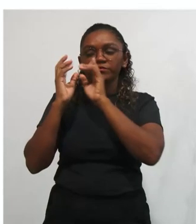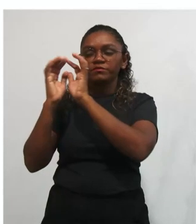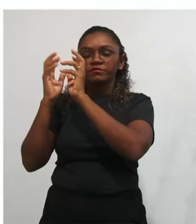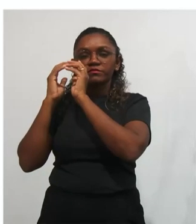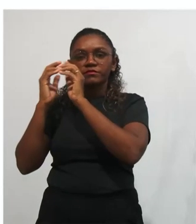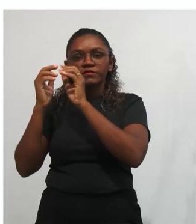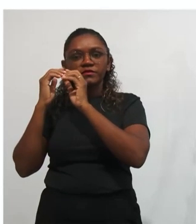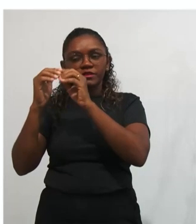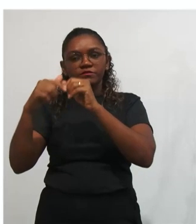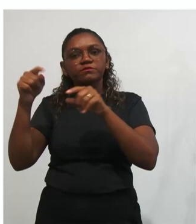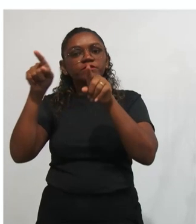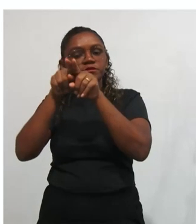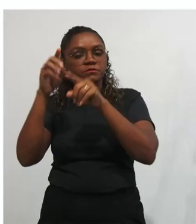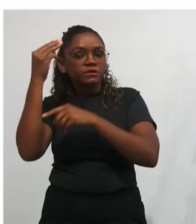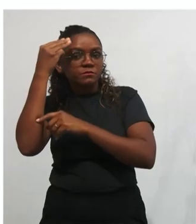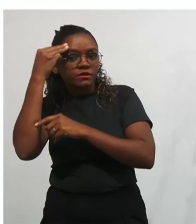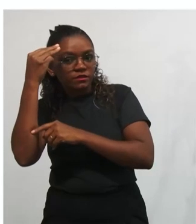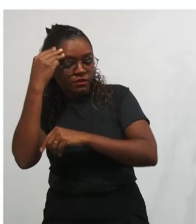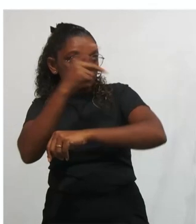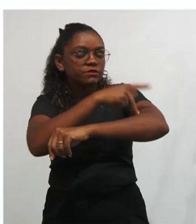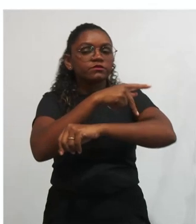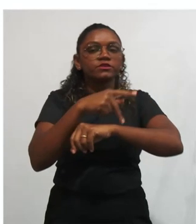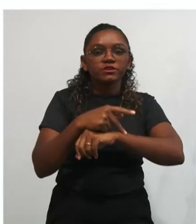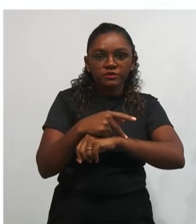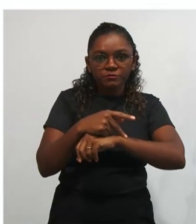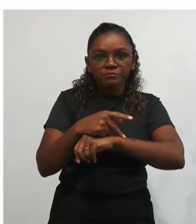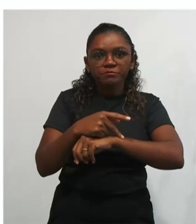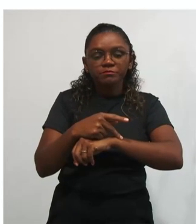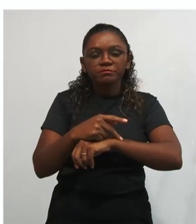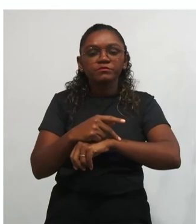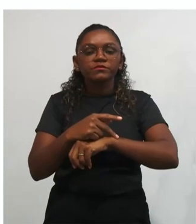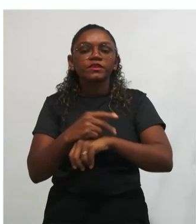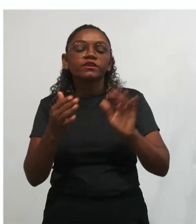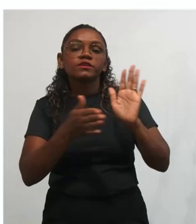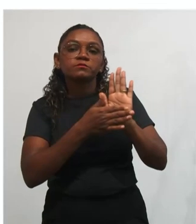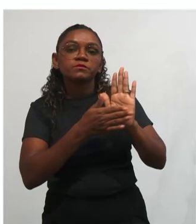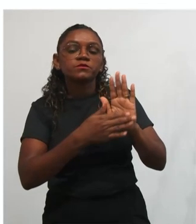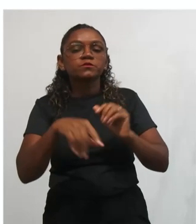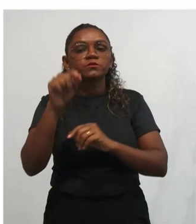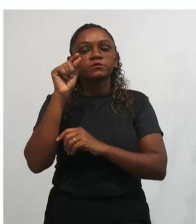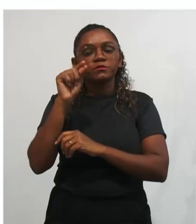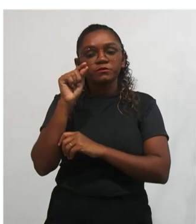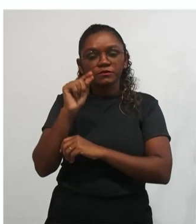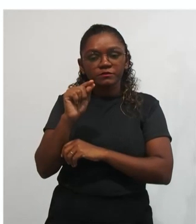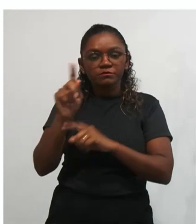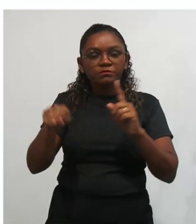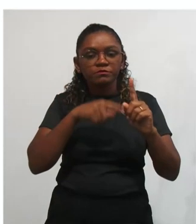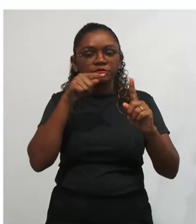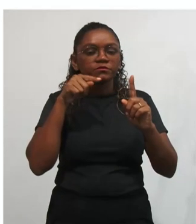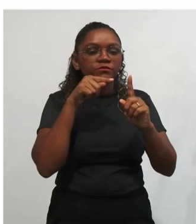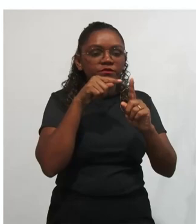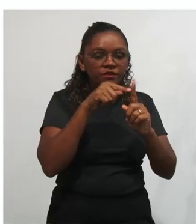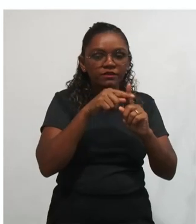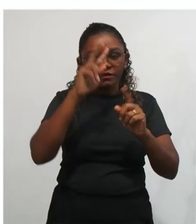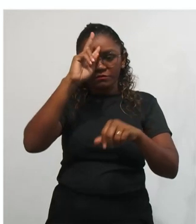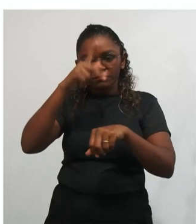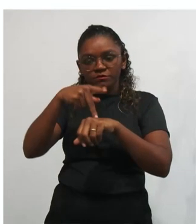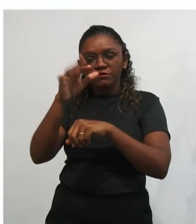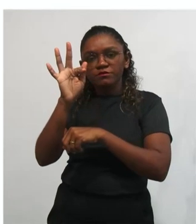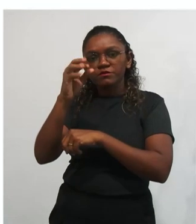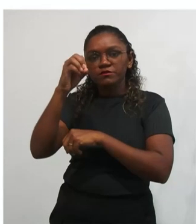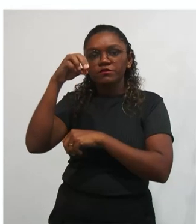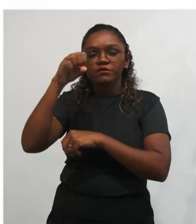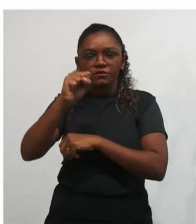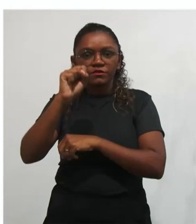psiquismo mente e pedagogia a este propósito Fonseca reitera que para ensinar com